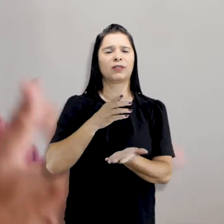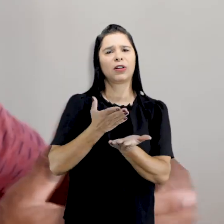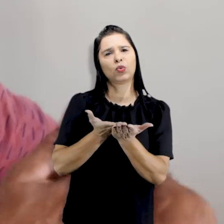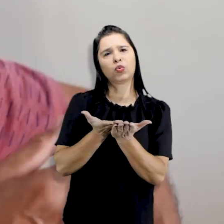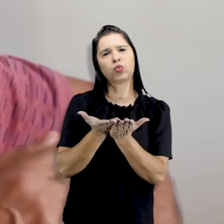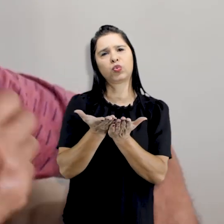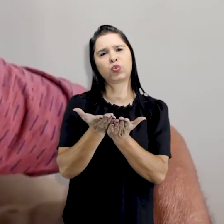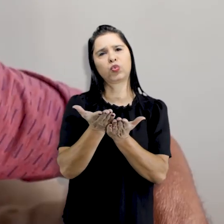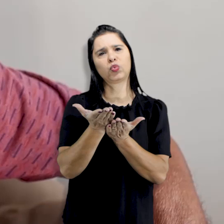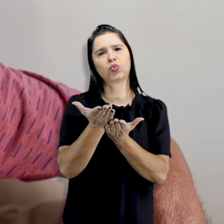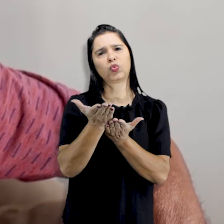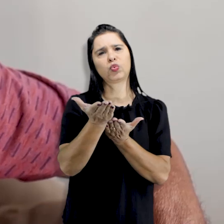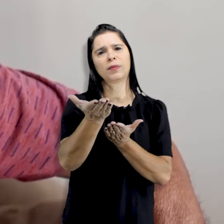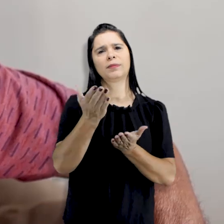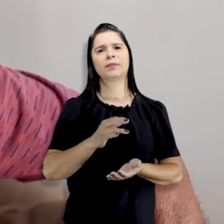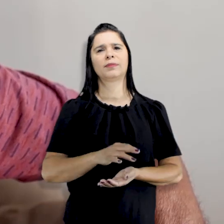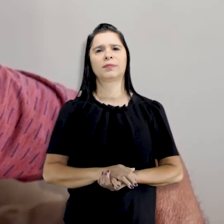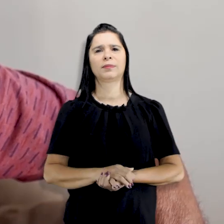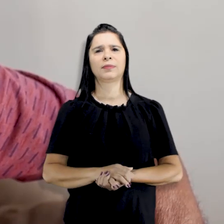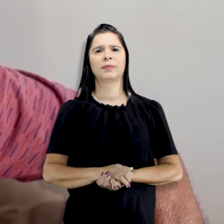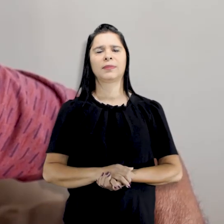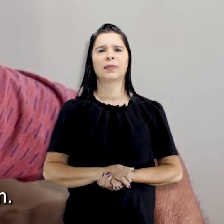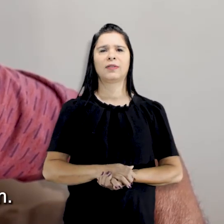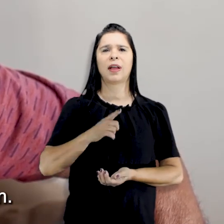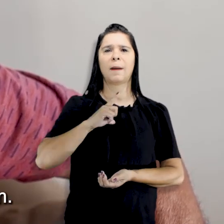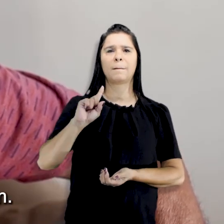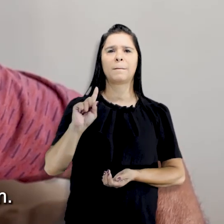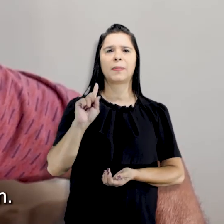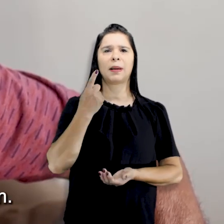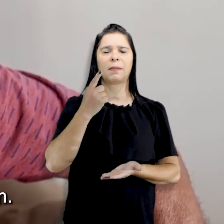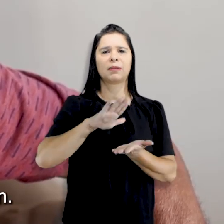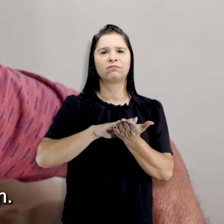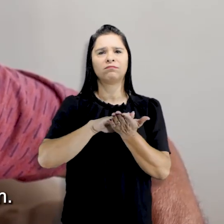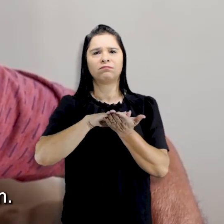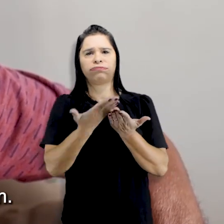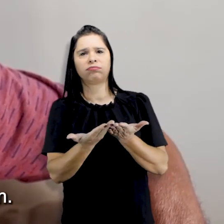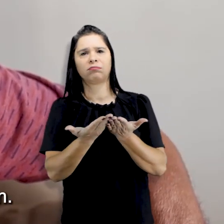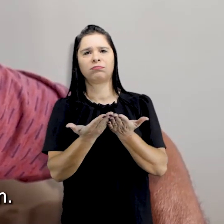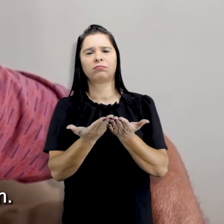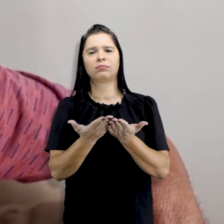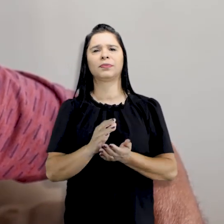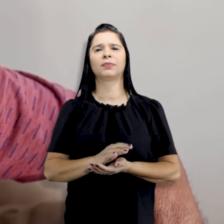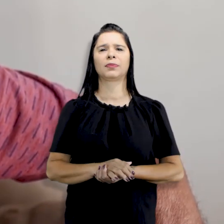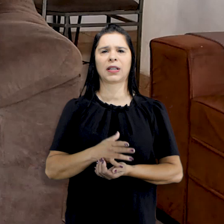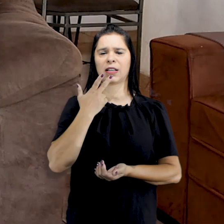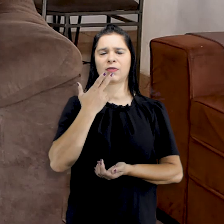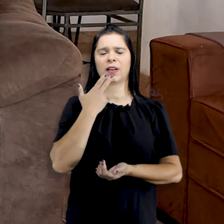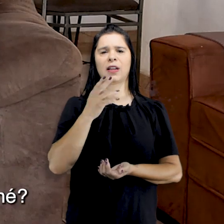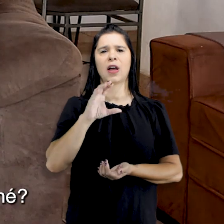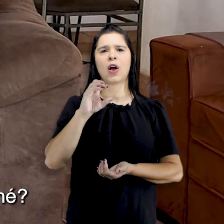Foi onde que ela deu a primeira virada, a primeira cambota, né, que eles falam.